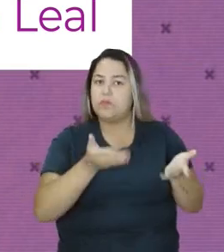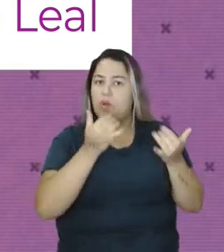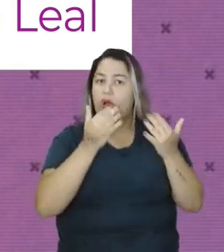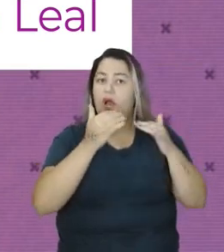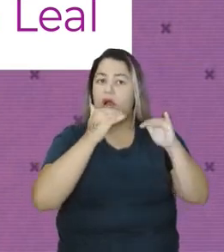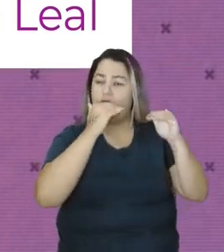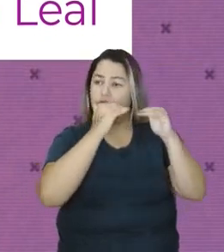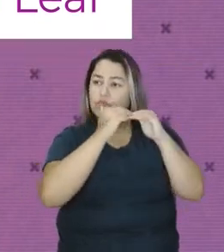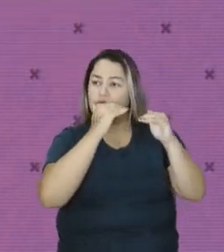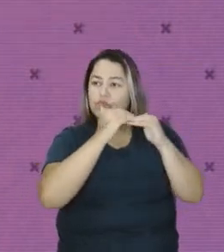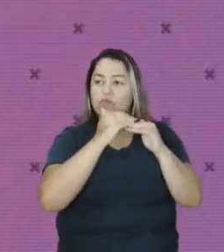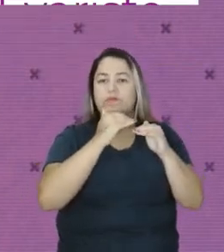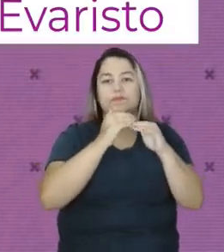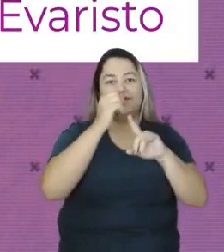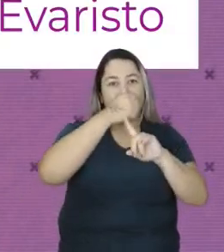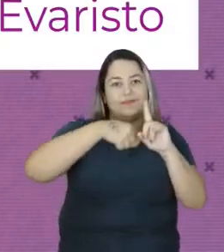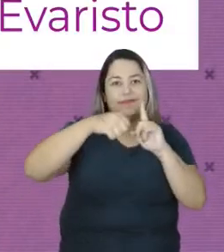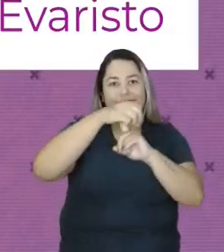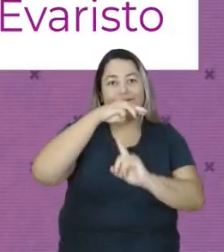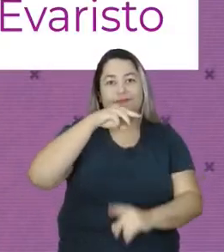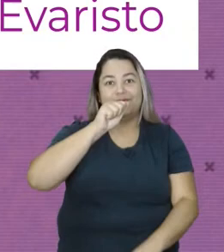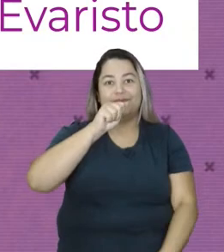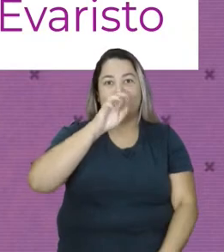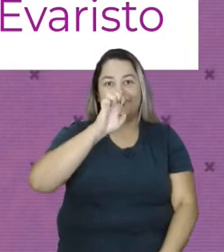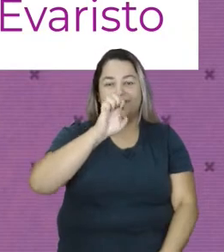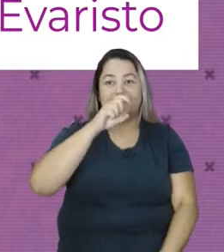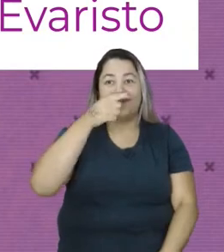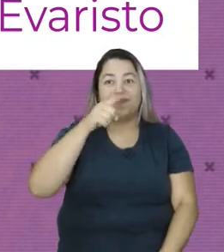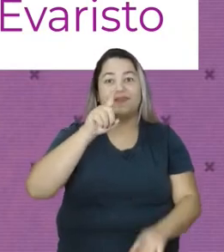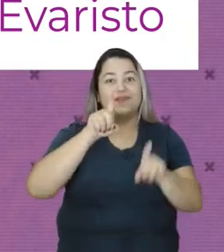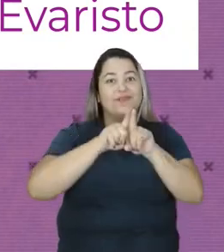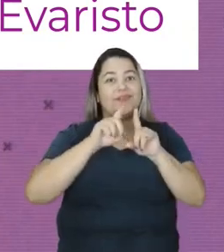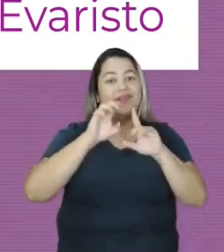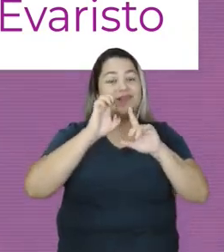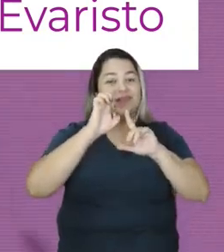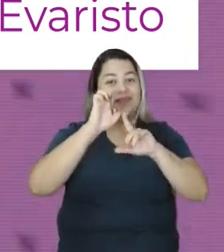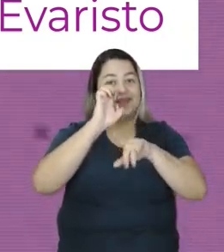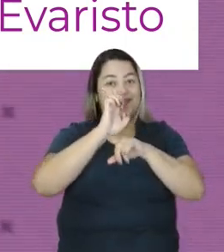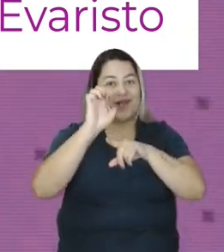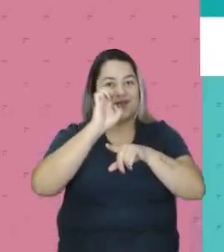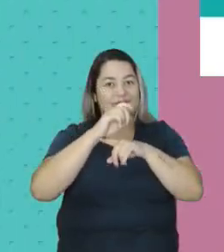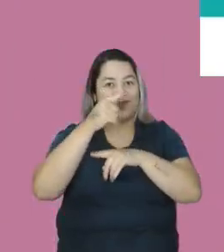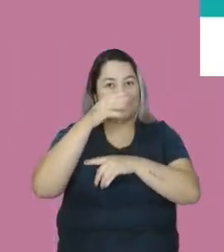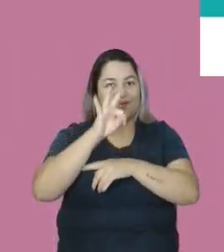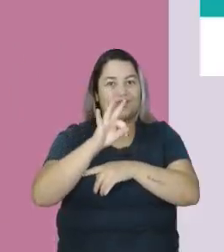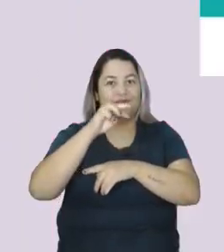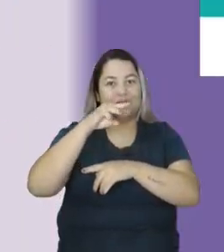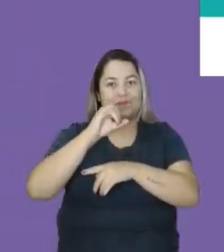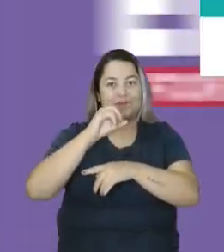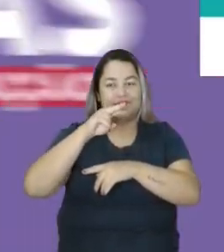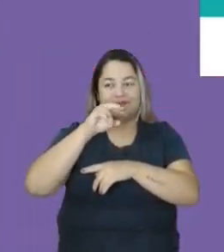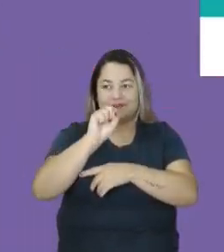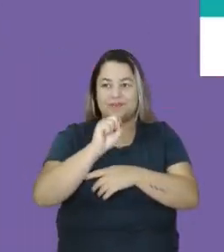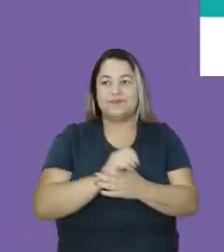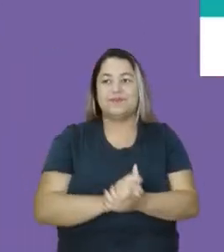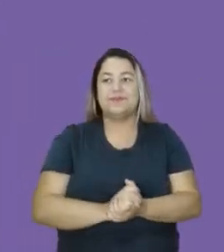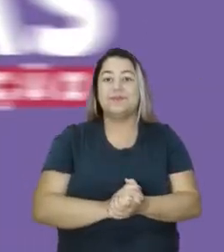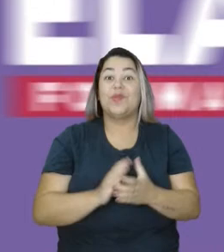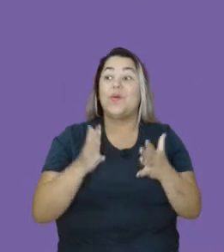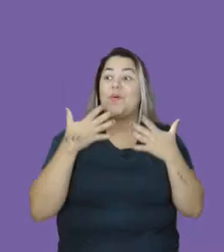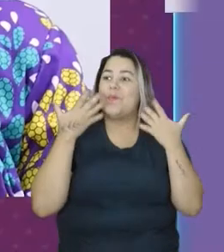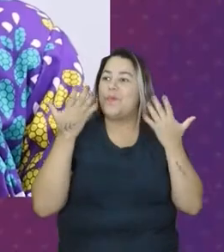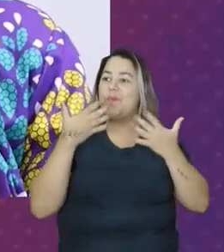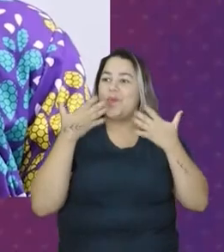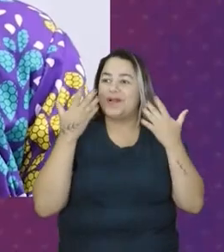Igualdade Racial, e Macaé Evaristo, deputada estadual pelo PT de Minas Gerais. Uma alegria estar